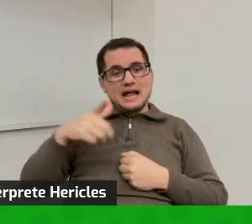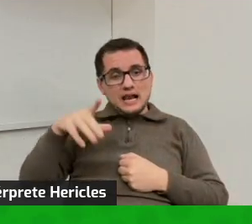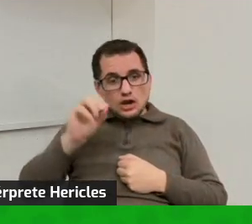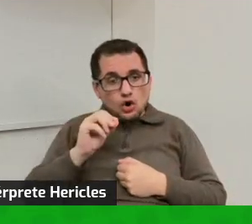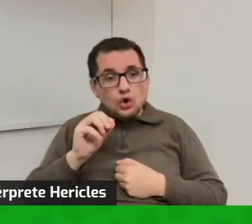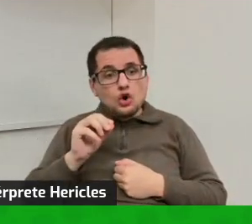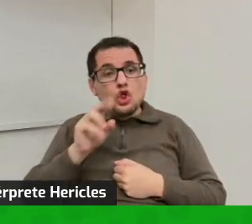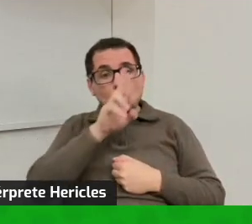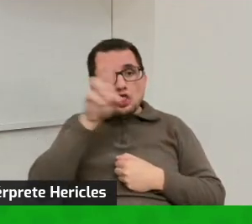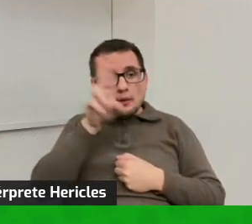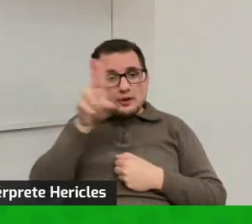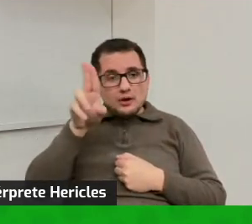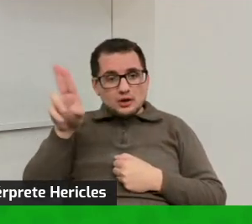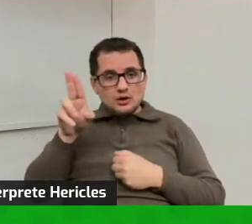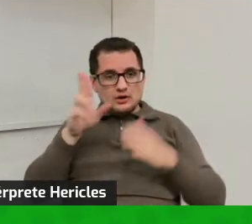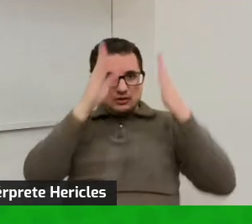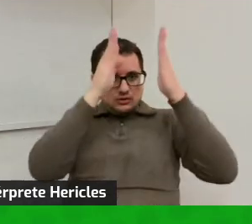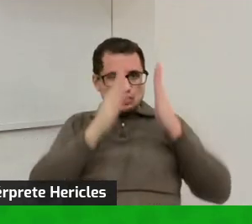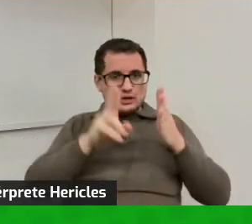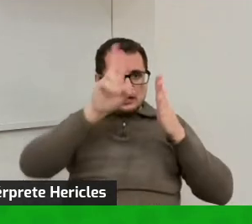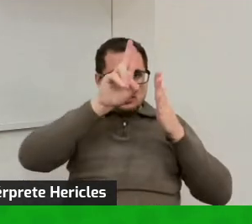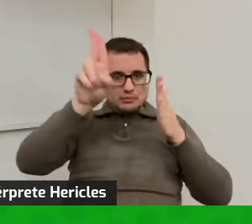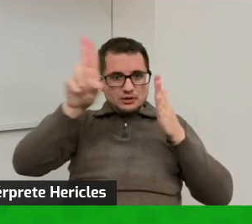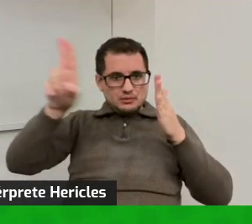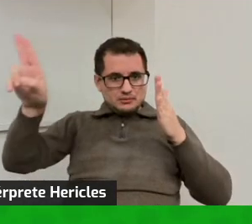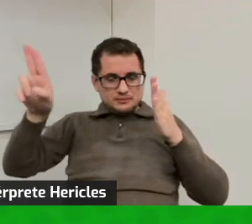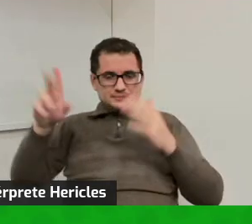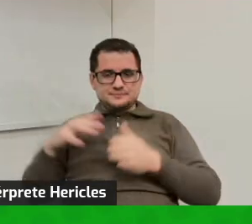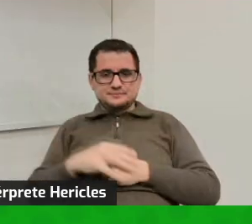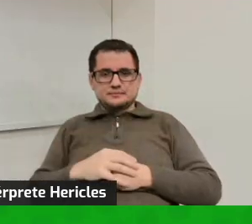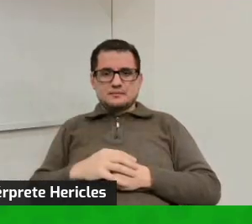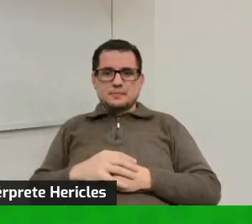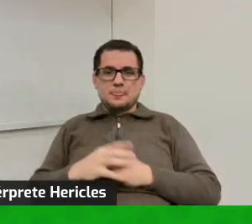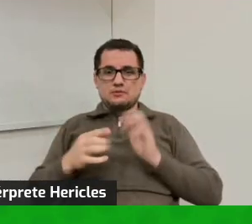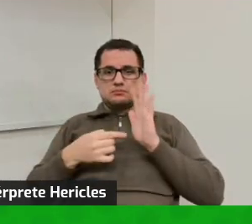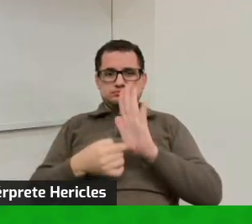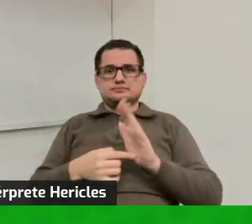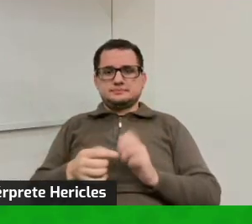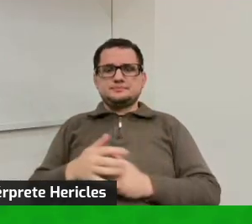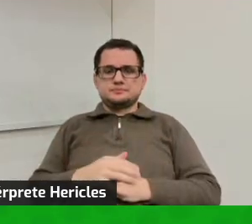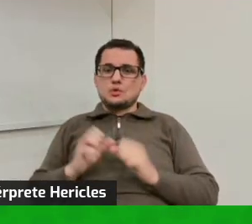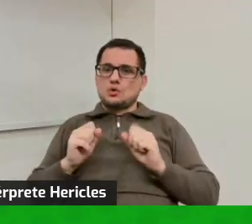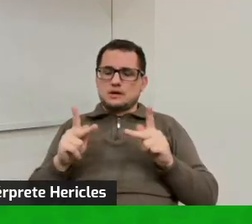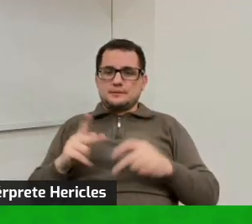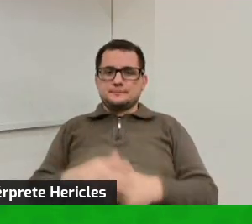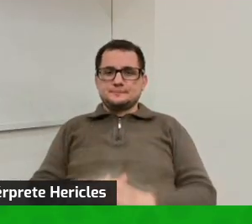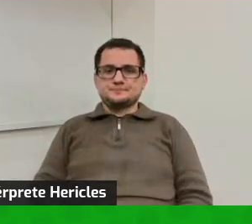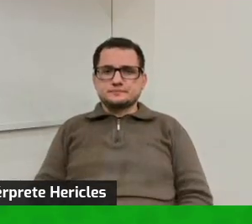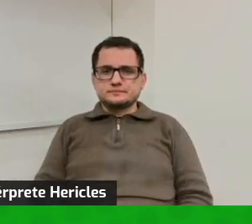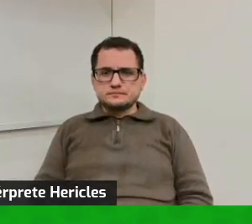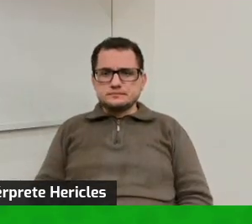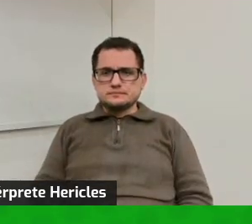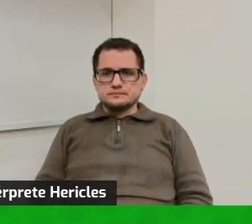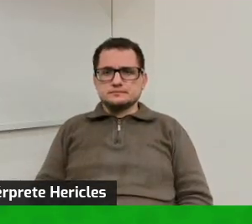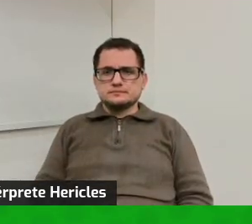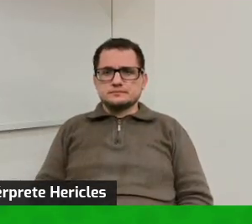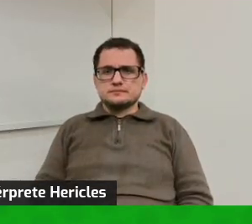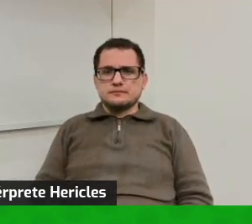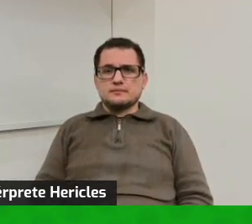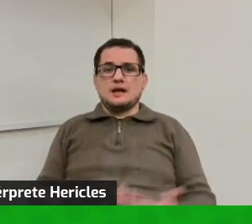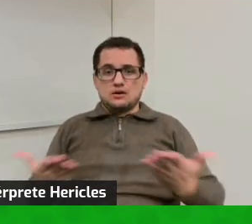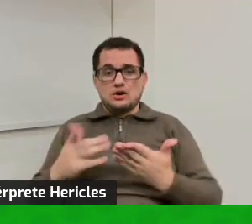vai ver que realmente a gente tem um cabeçalho. Já vou deixar aqui e dou um OK. Agora ele já liberou para mim aqui as